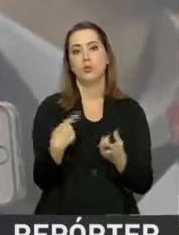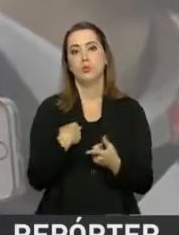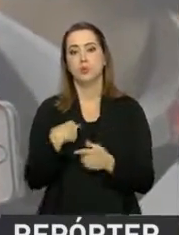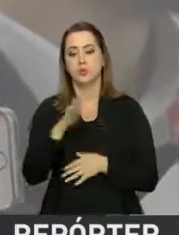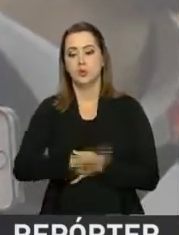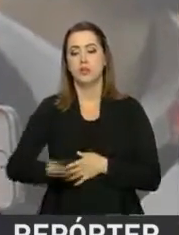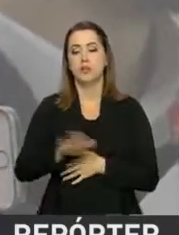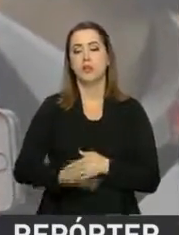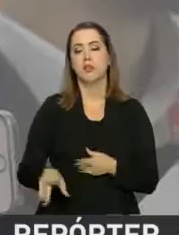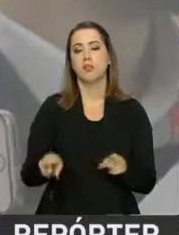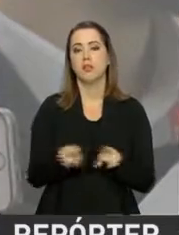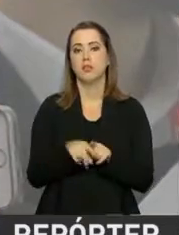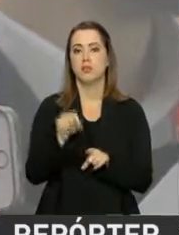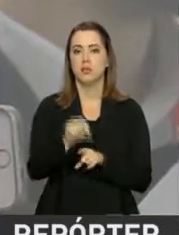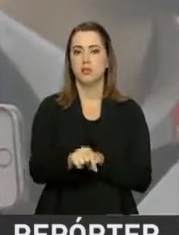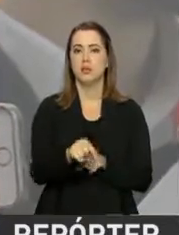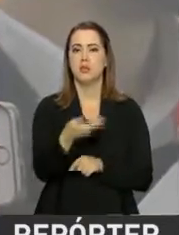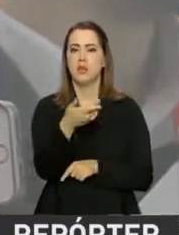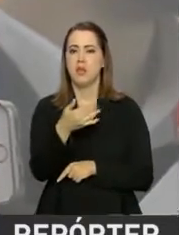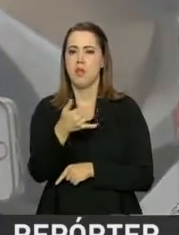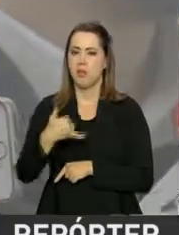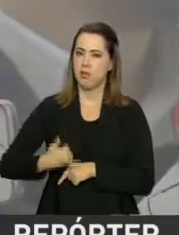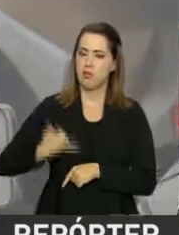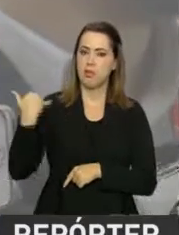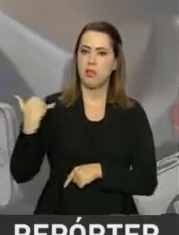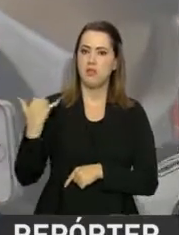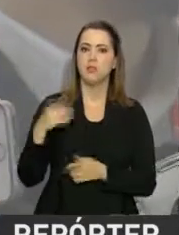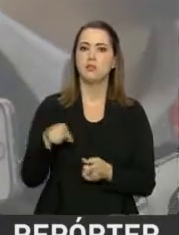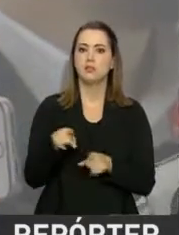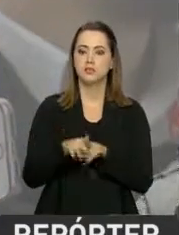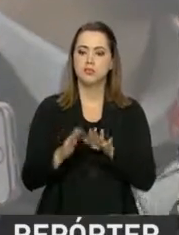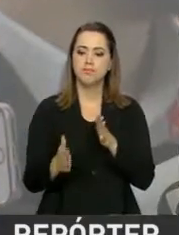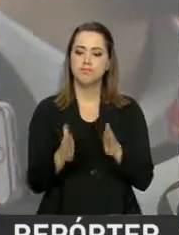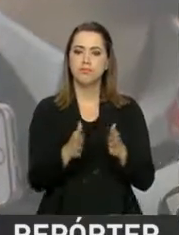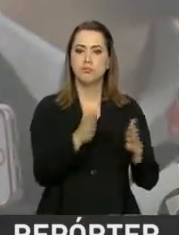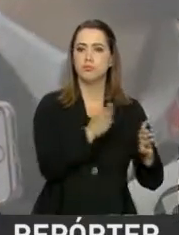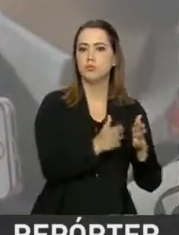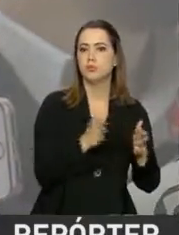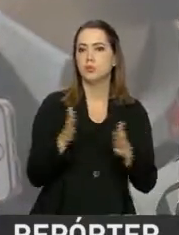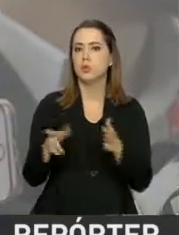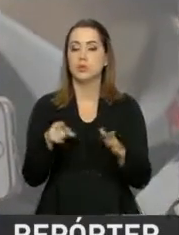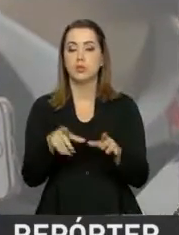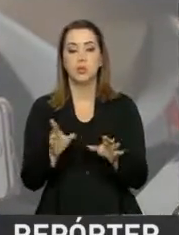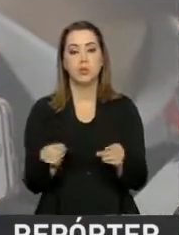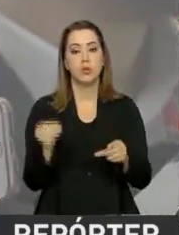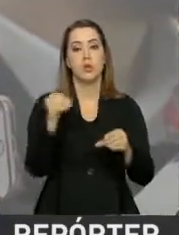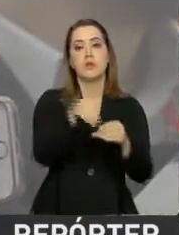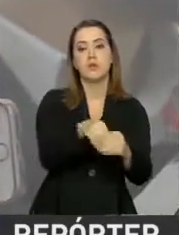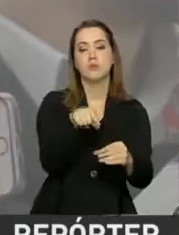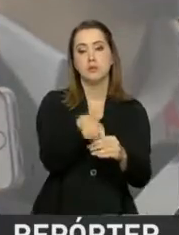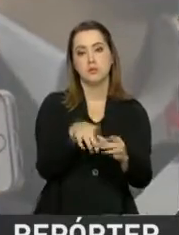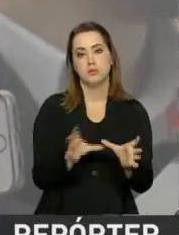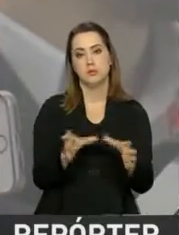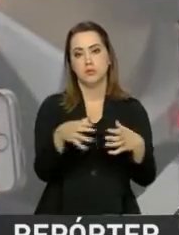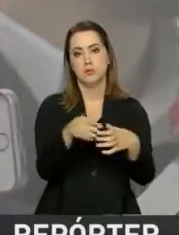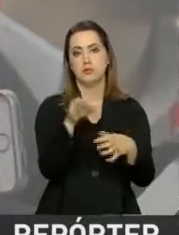temos e nessas idades nessas nessas faixas adequadamente